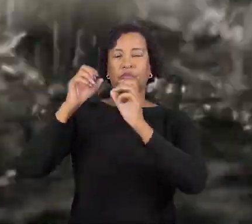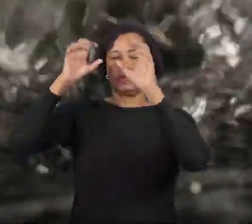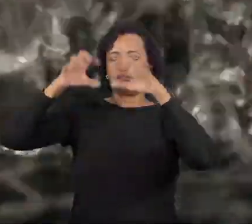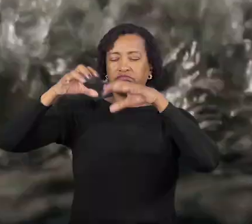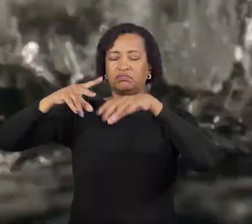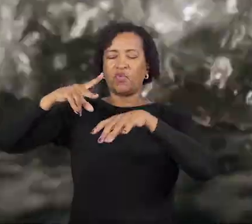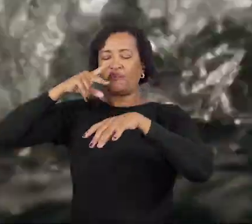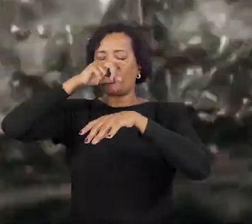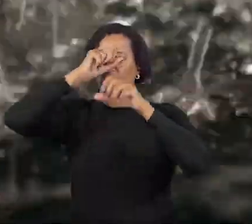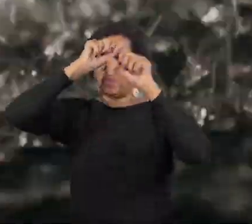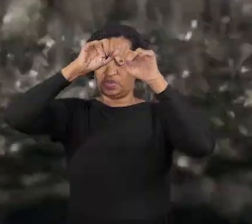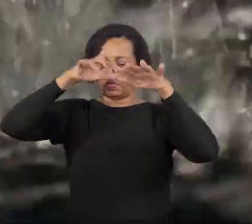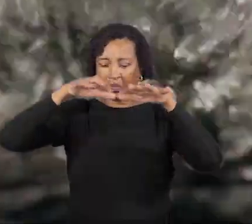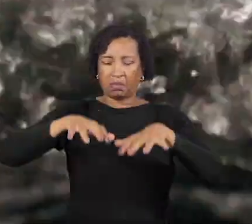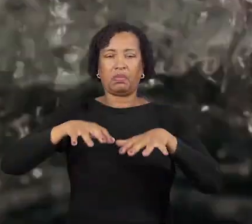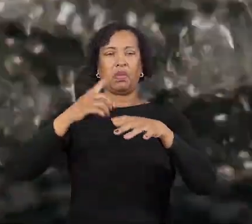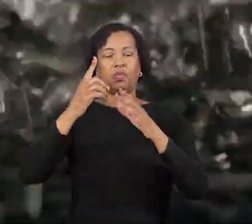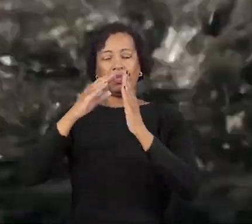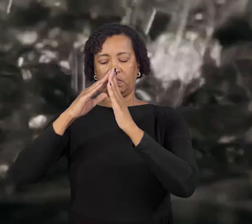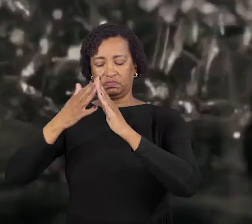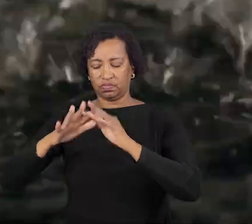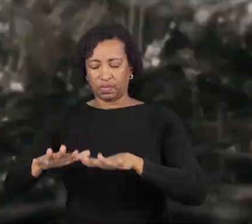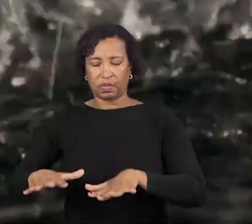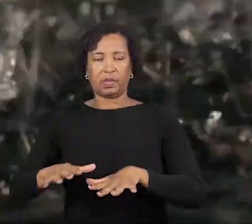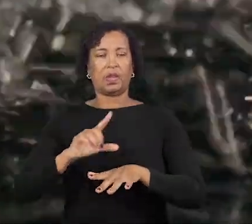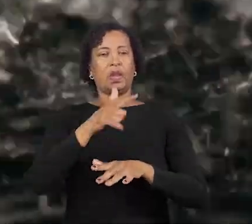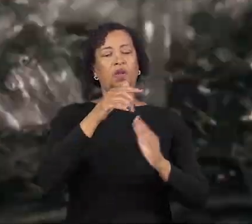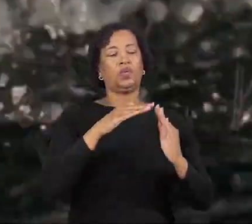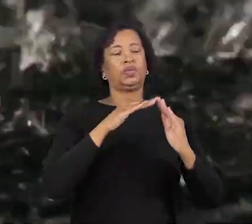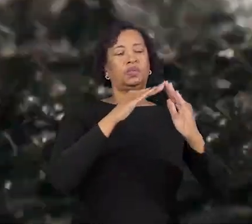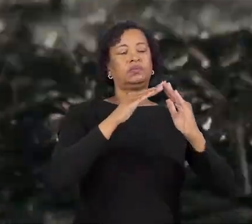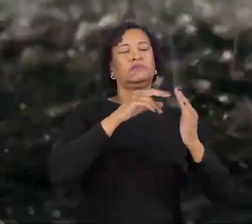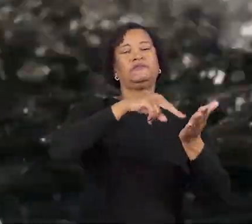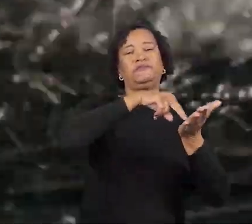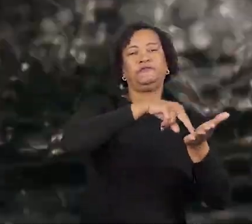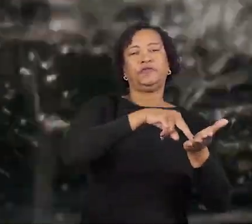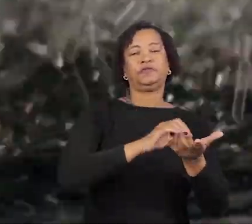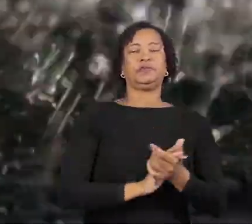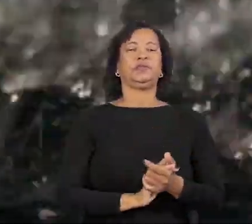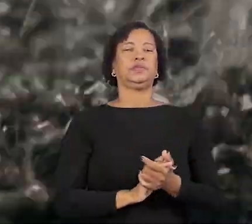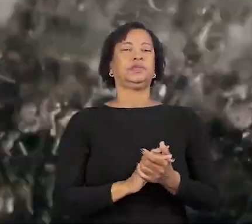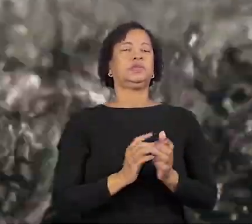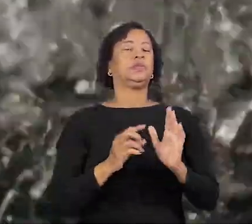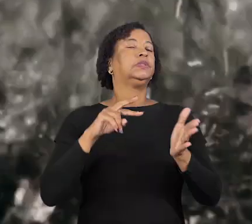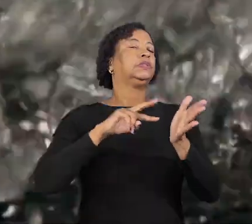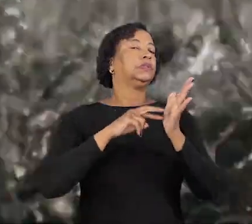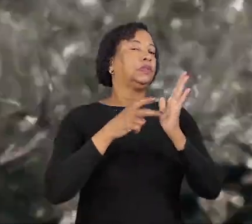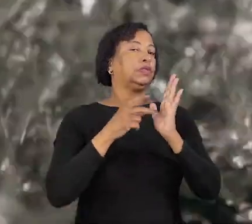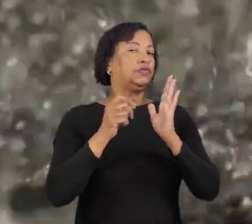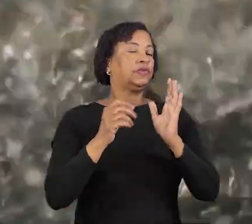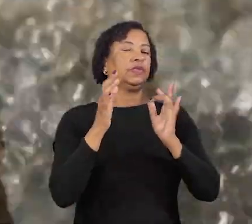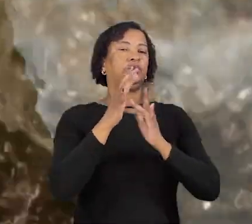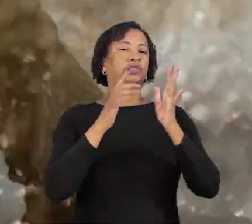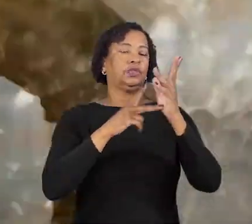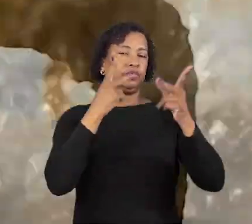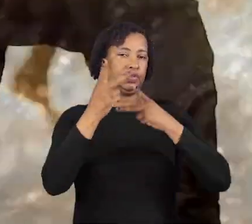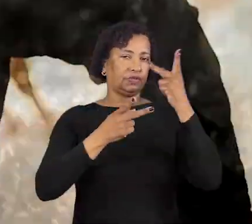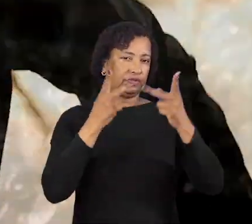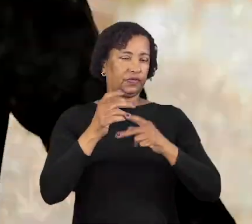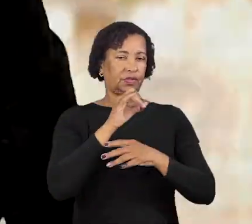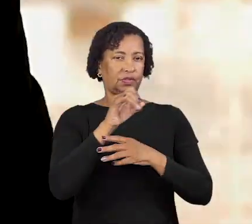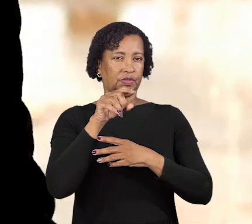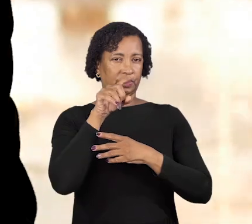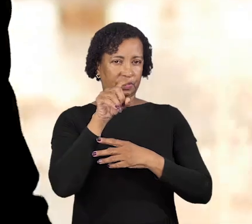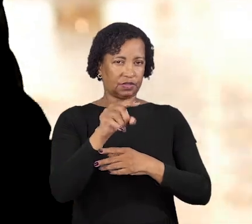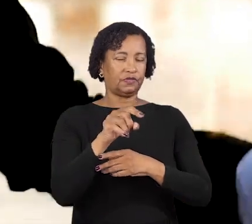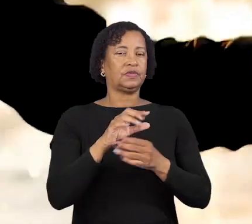forte chuva caiu sobre ambas. Uma desabou com a chuva e a outra não. O que essa ilustração significa? Jesus estava dizendo